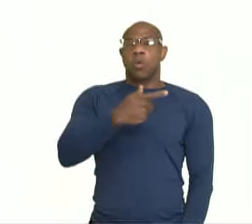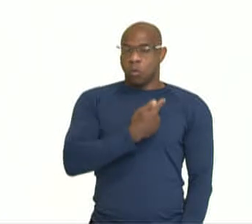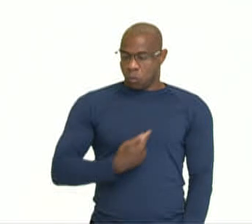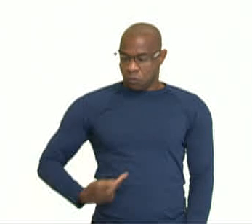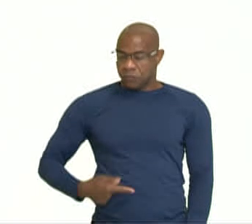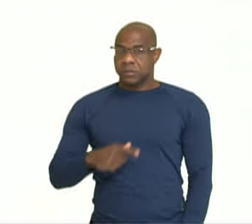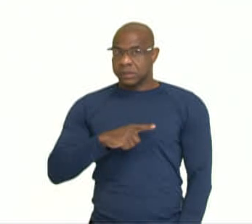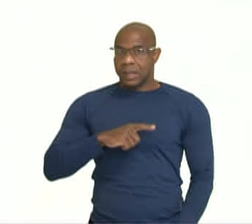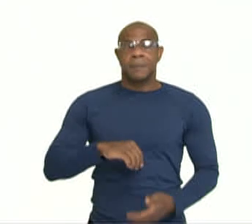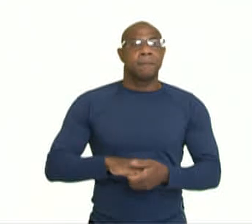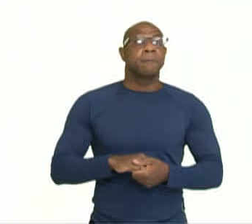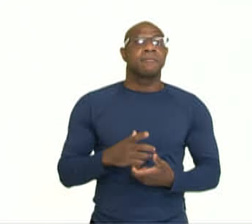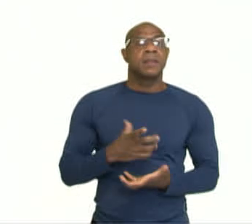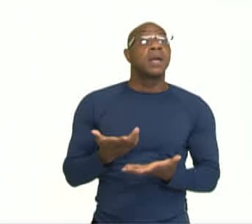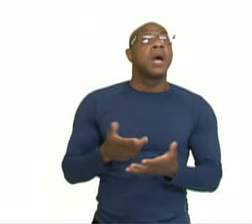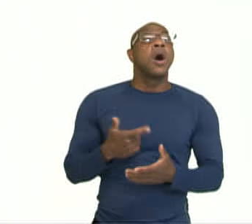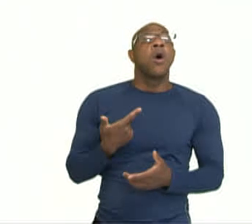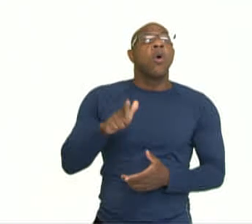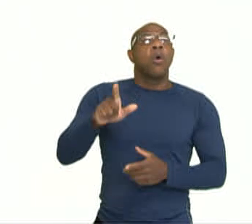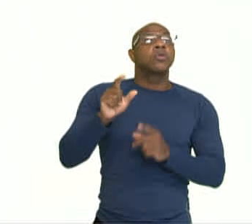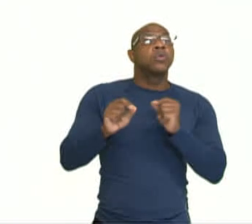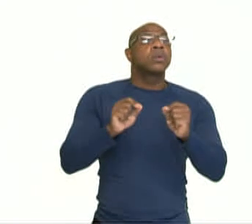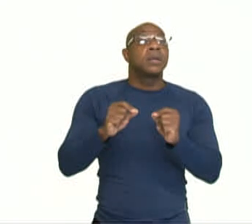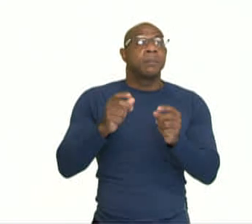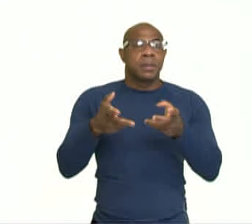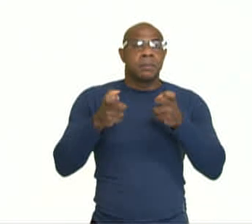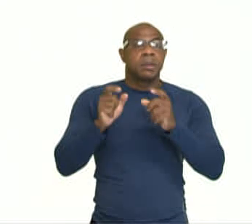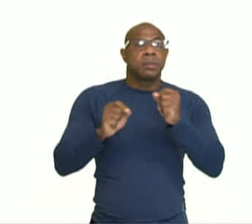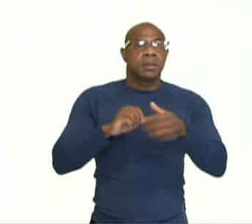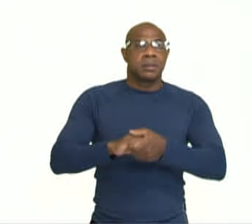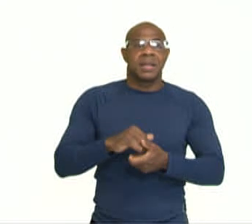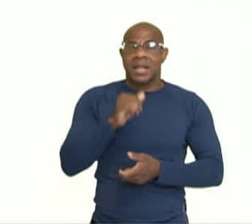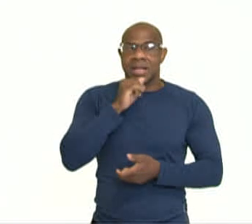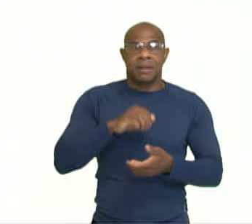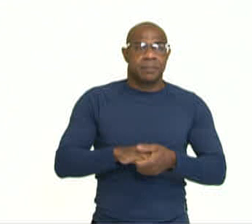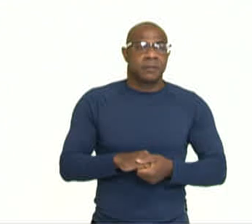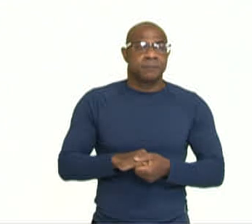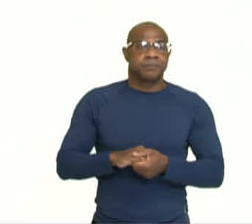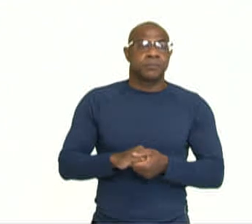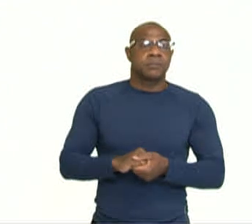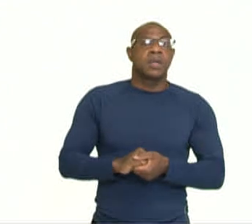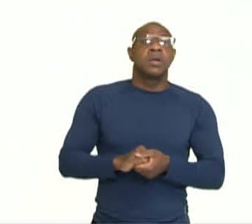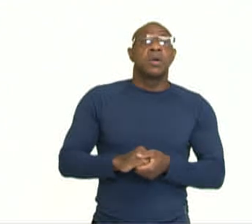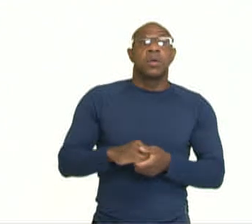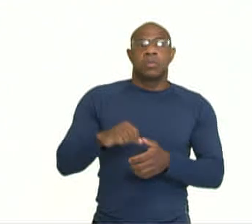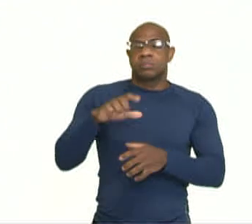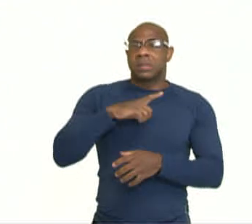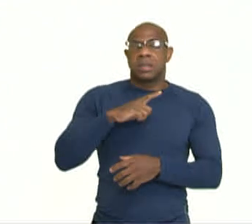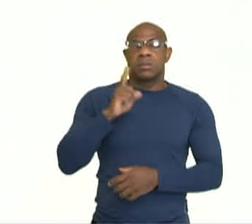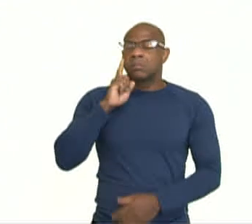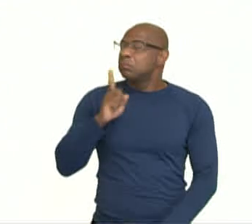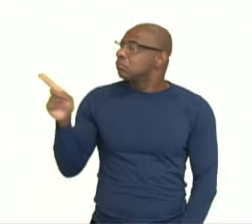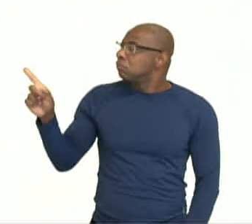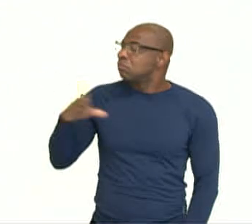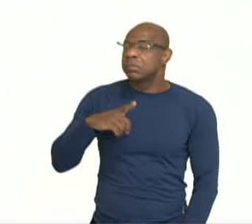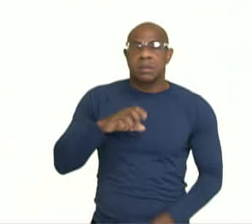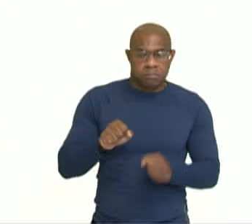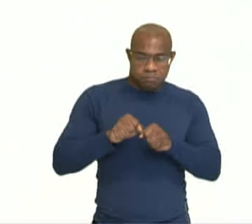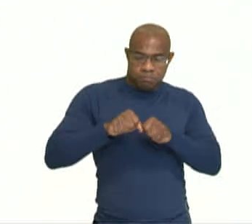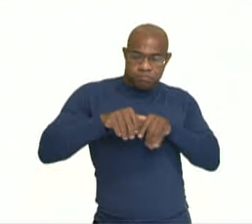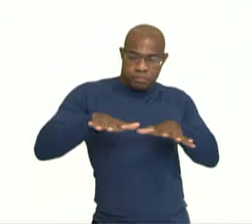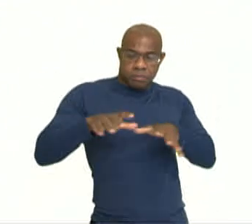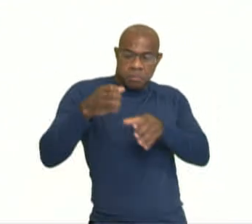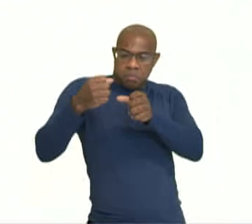movimentações que podemos observar no planeta é como, por exemplo, o Estado unitário, onde você tem uma dispersão